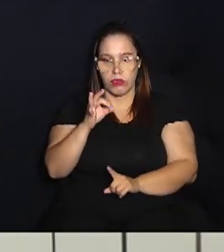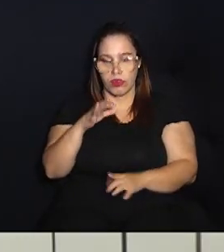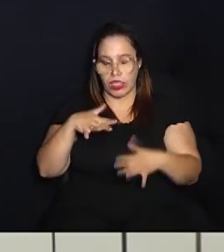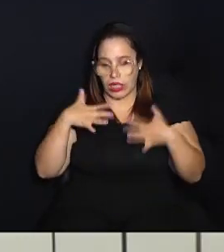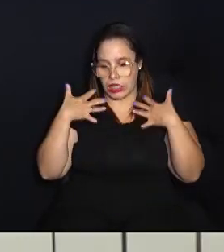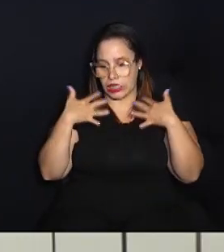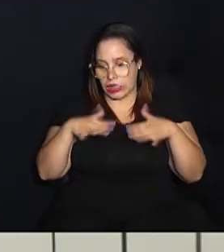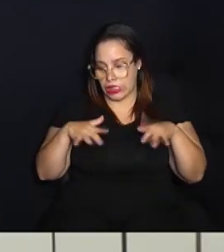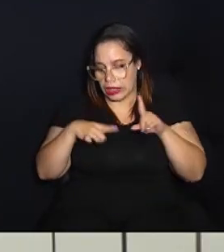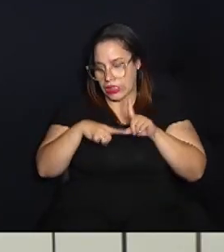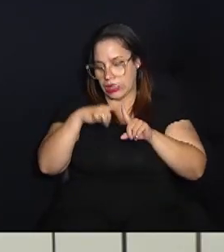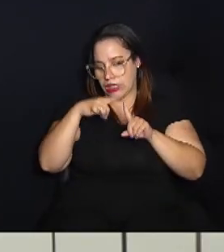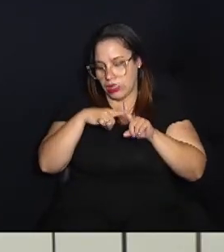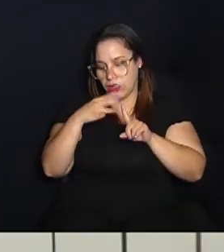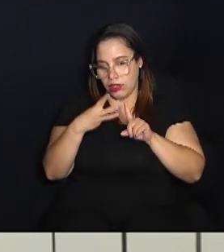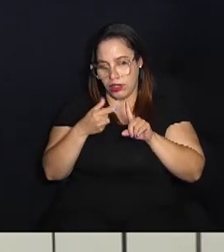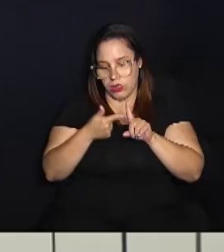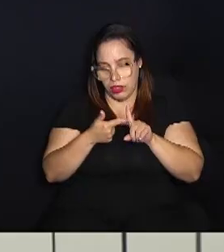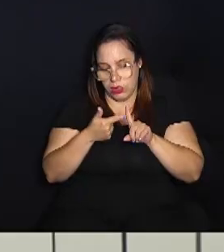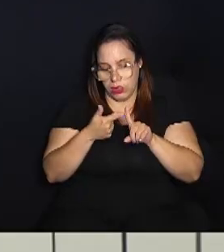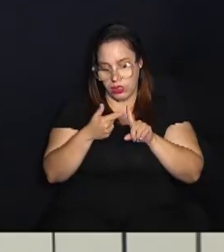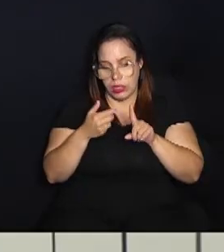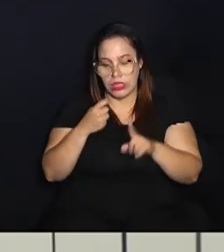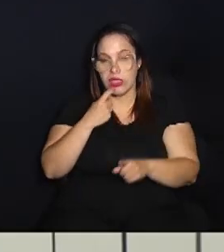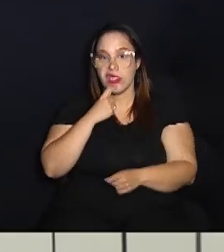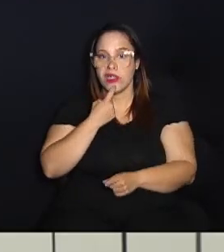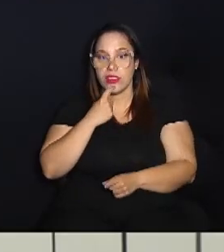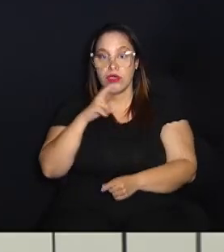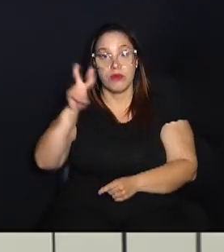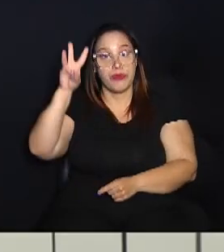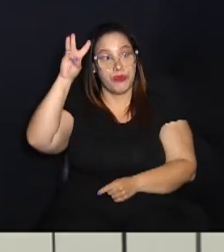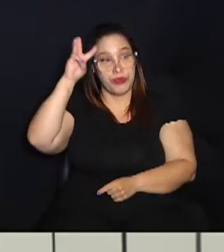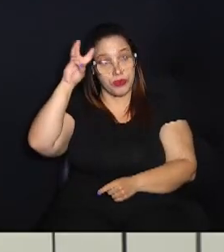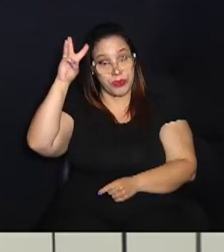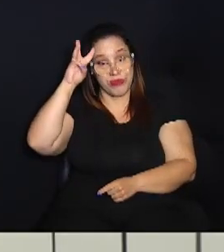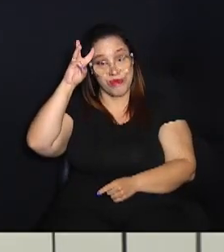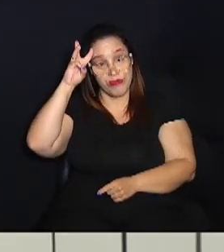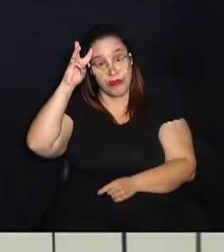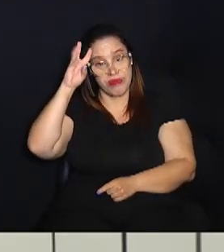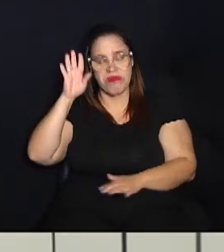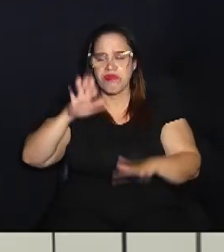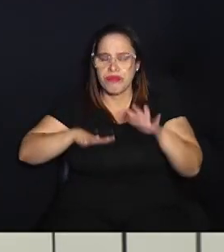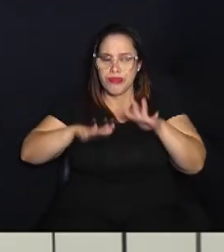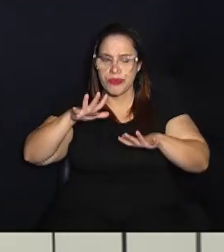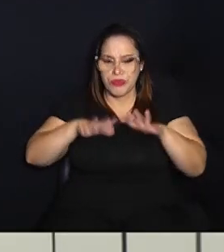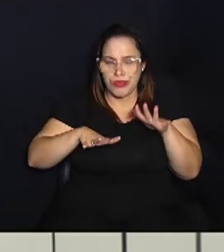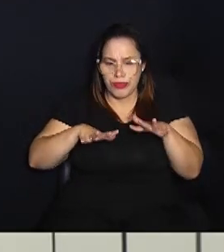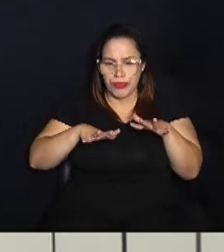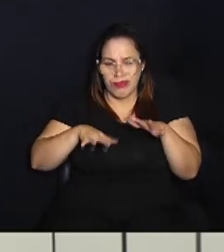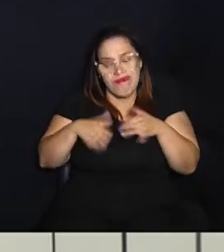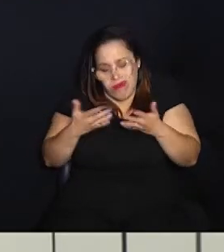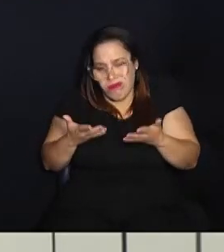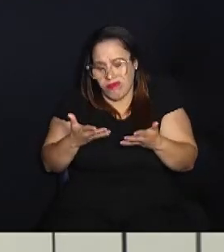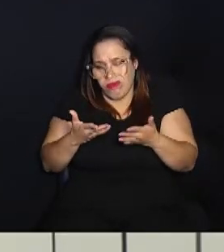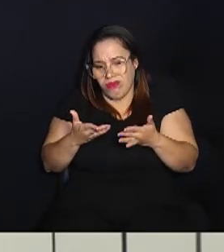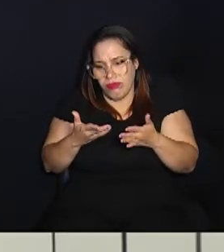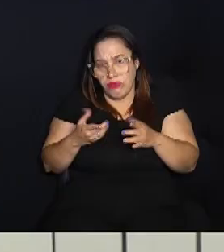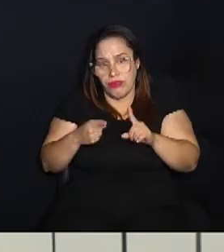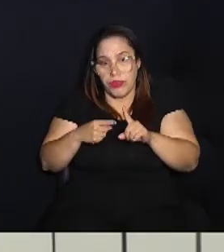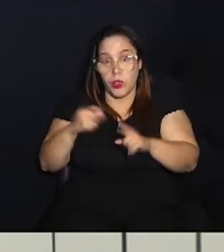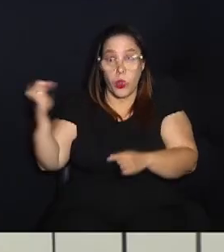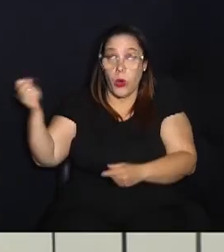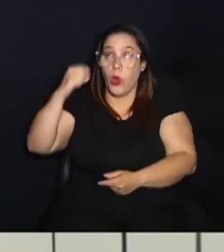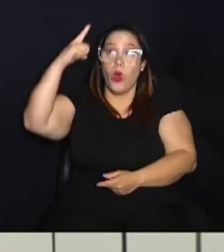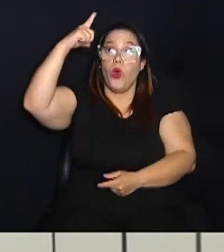32,4 graus aqui em Campinas. E para esta terça-feira, a previsão é que mantenha-se assim, o predomínio do